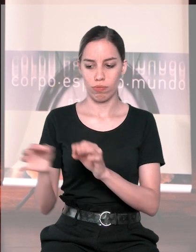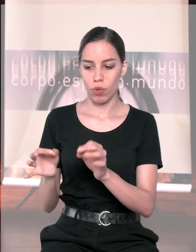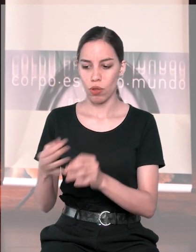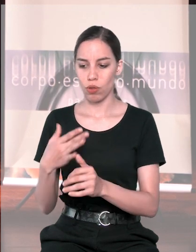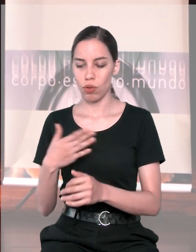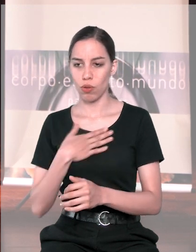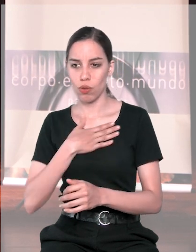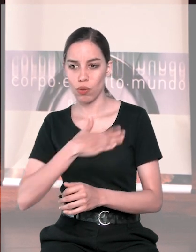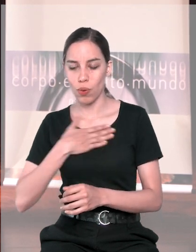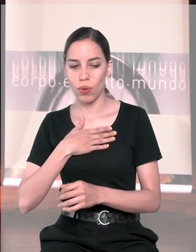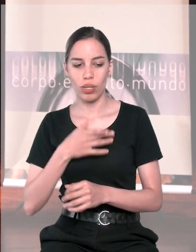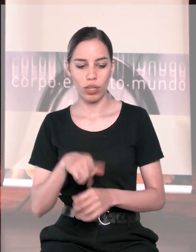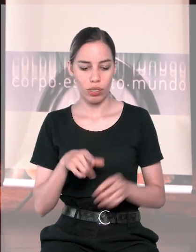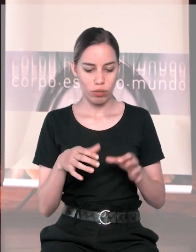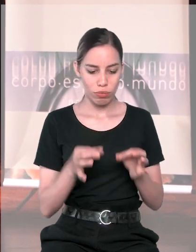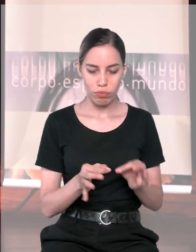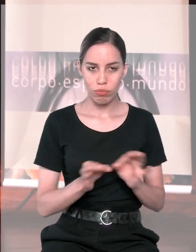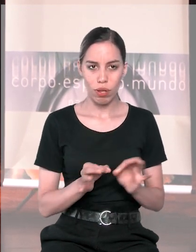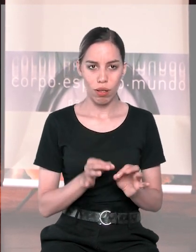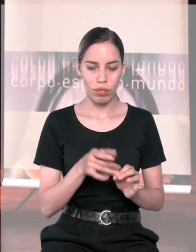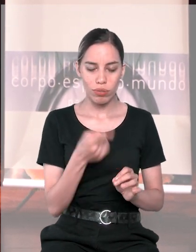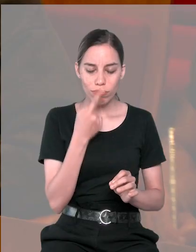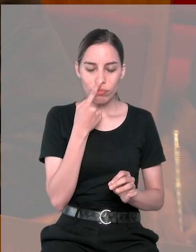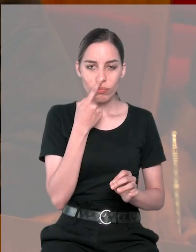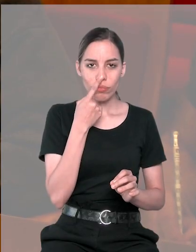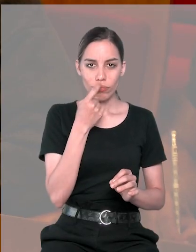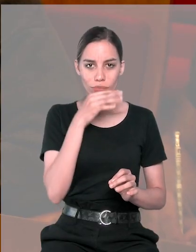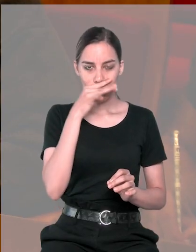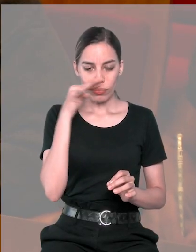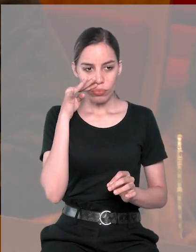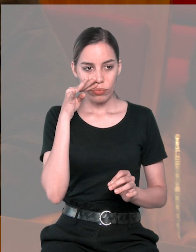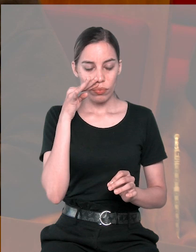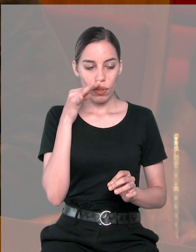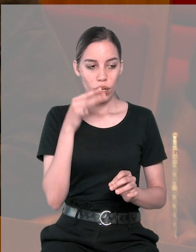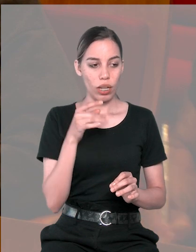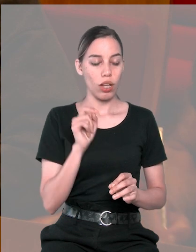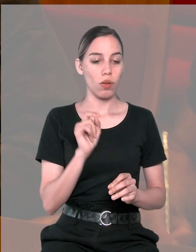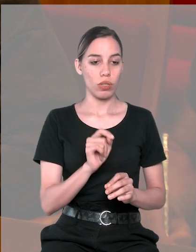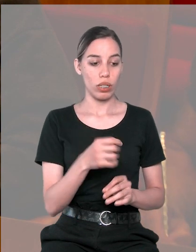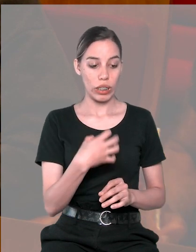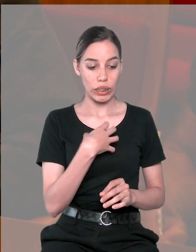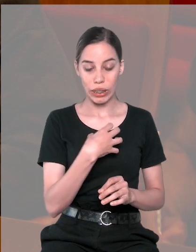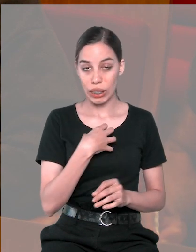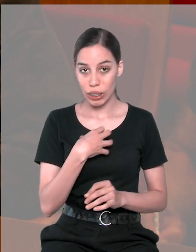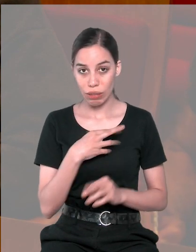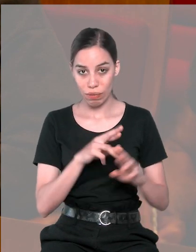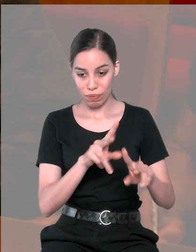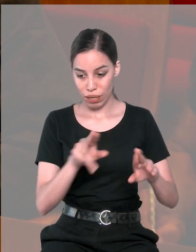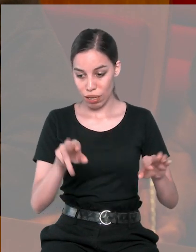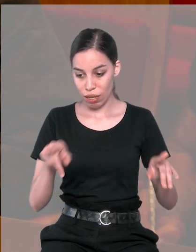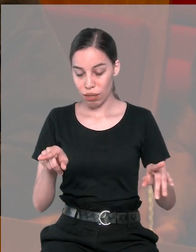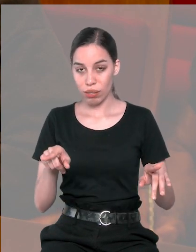os gostos, os cheiros. Não, a questão é que esses sentidos, essas sensibilidades